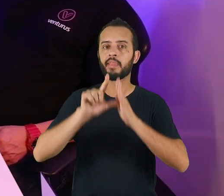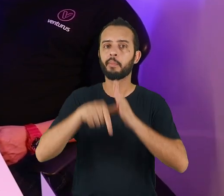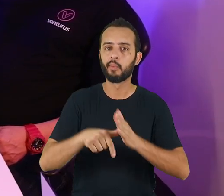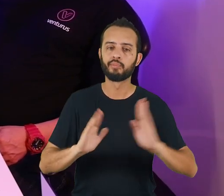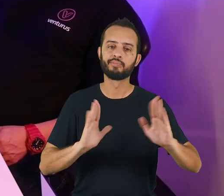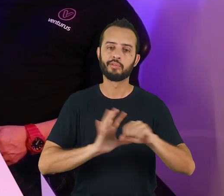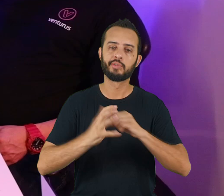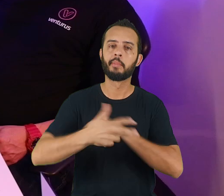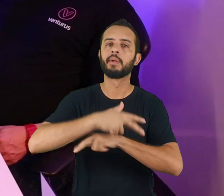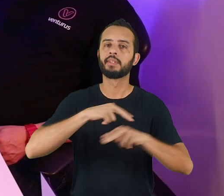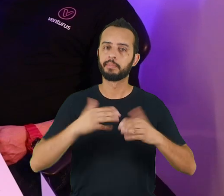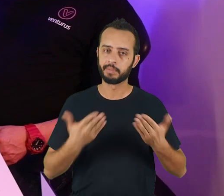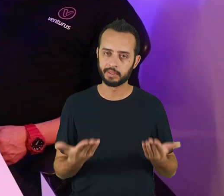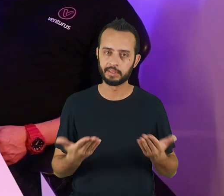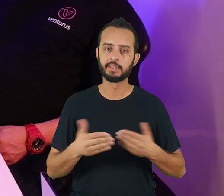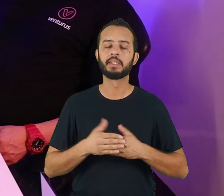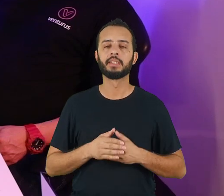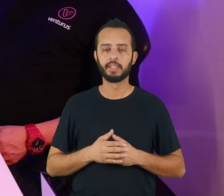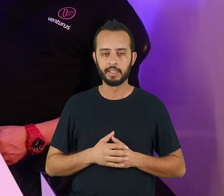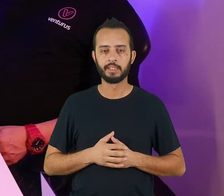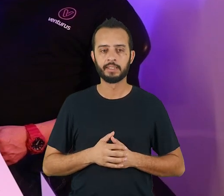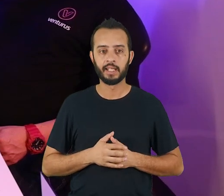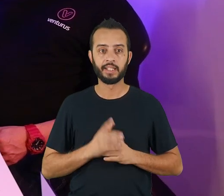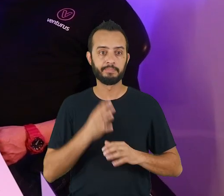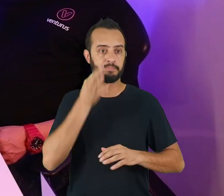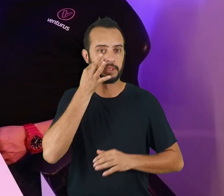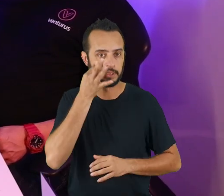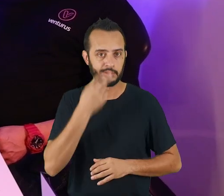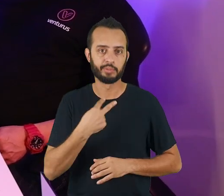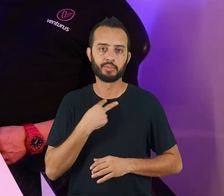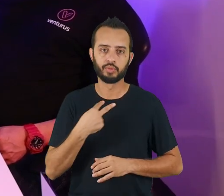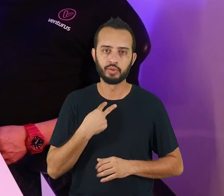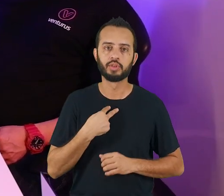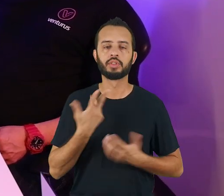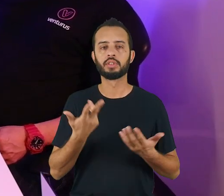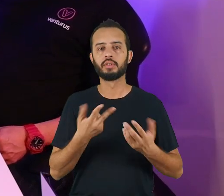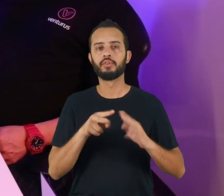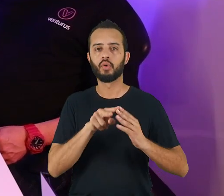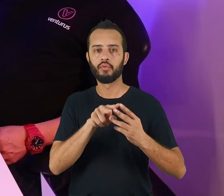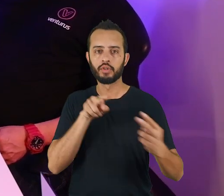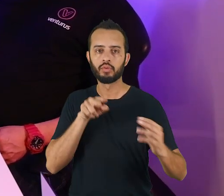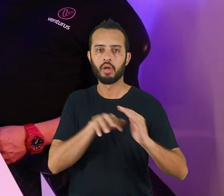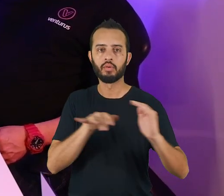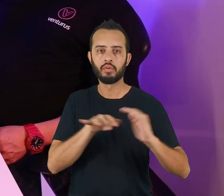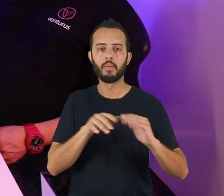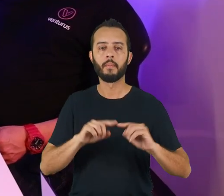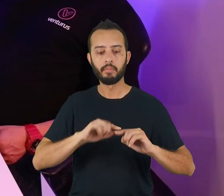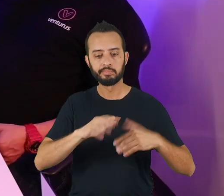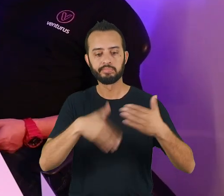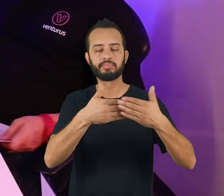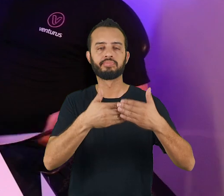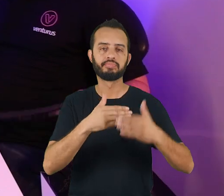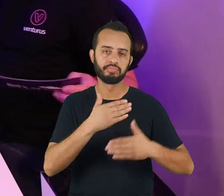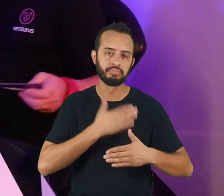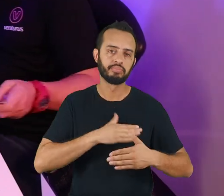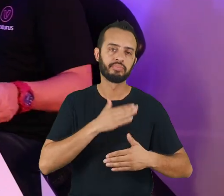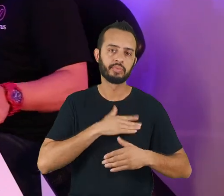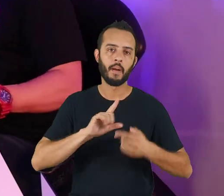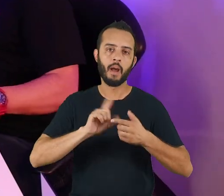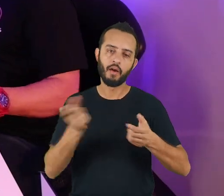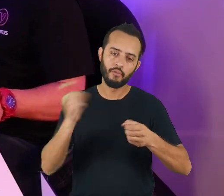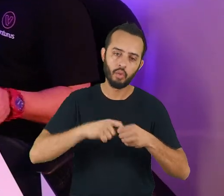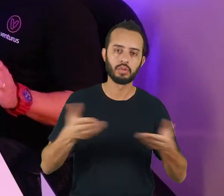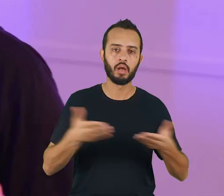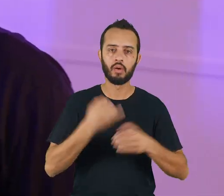depois veio toda a parte eh de encontro que não podia mais né então deu uma desacelerada é importante